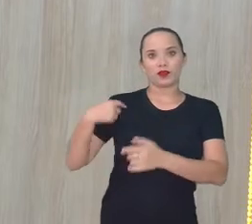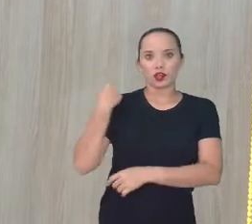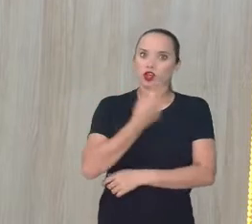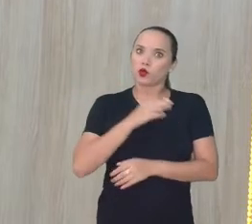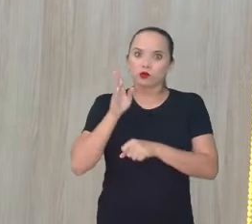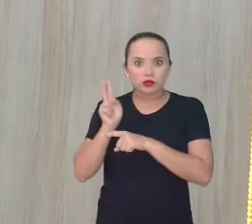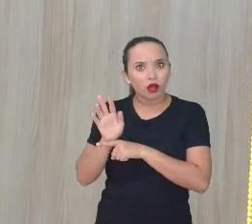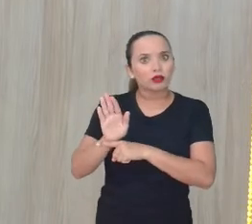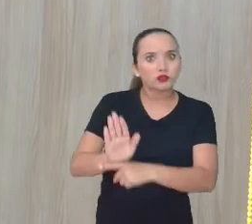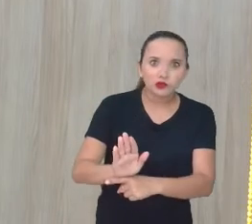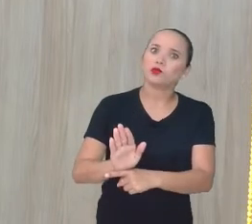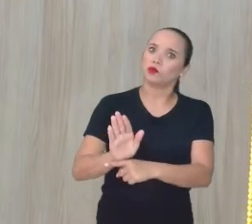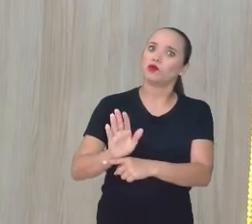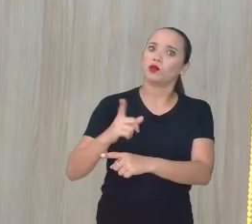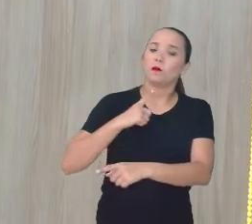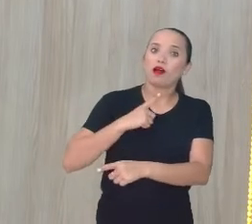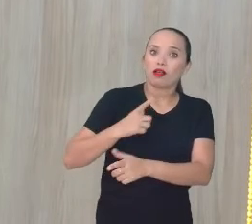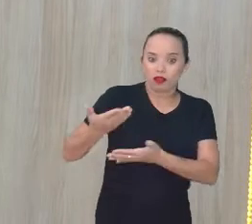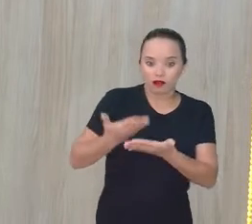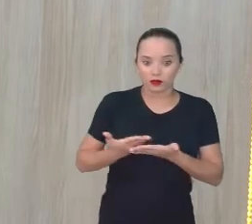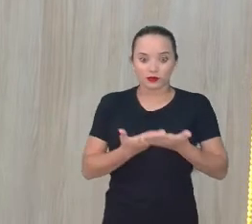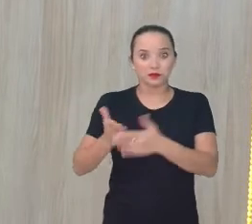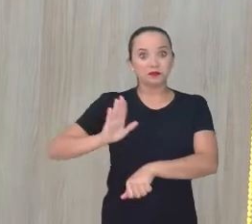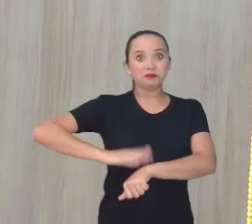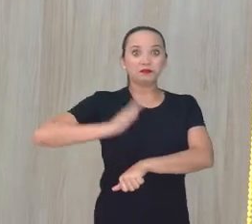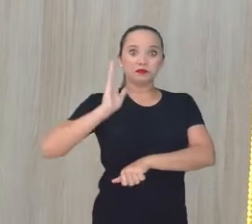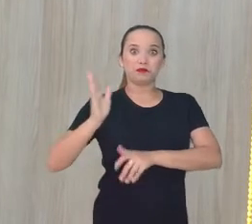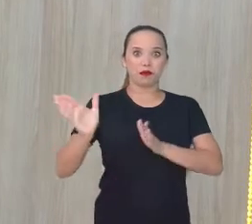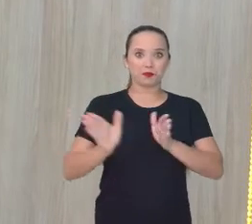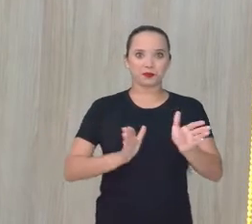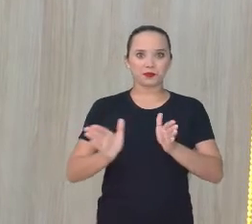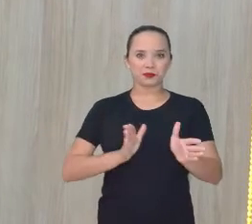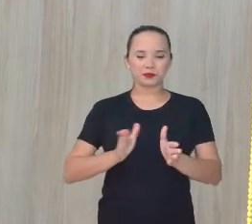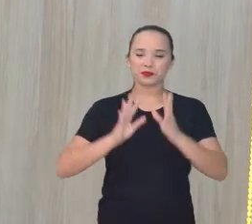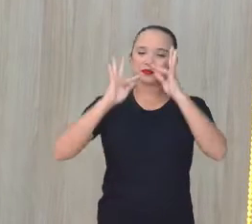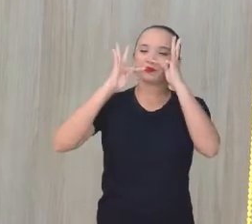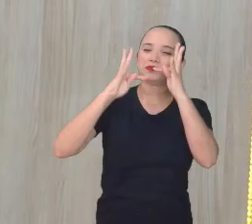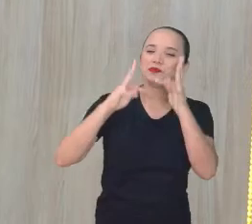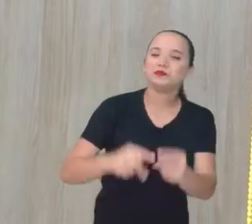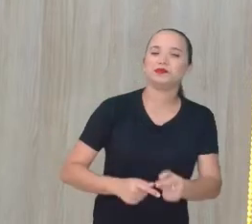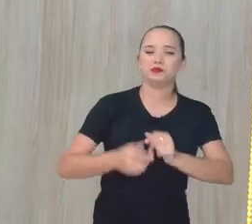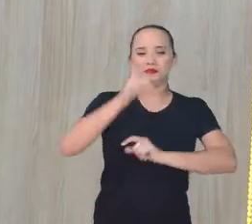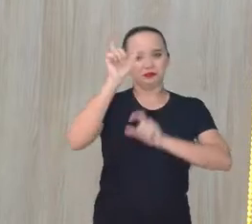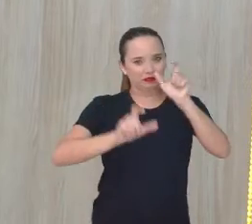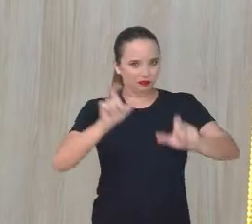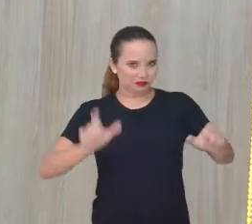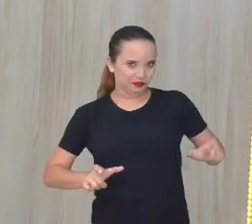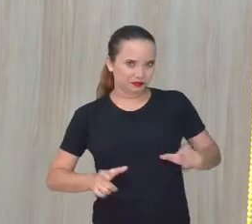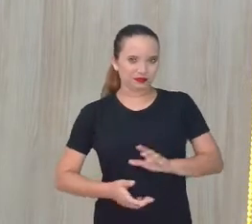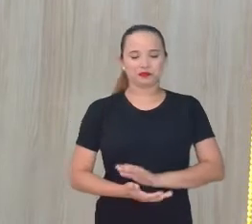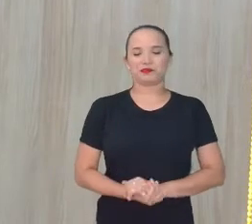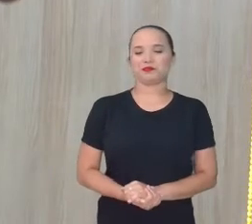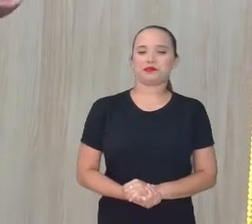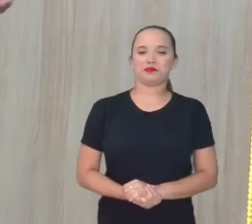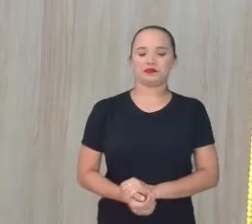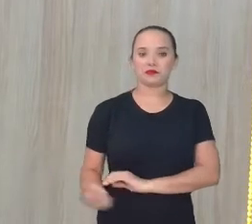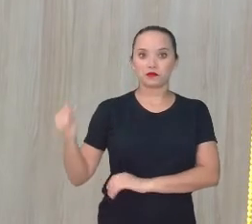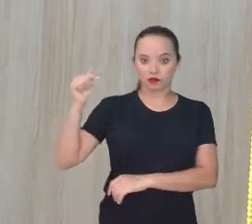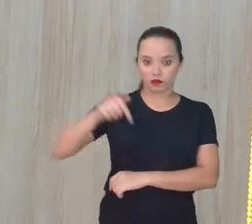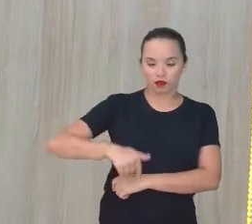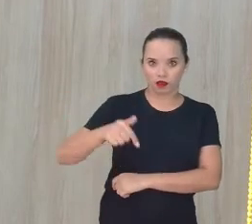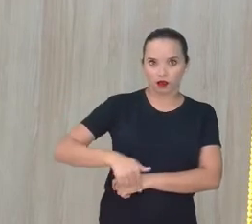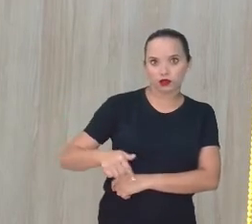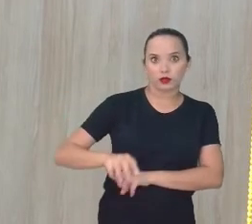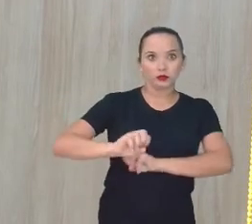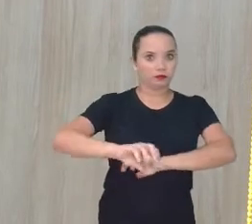que nossas aulas se tornem mais acessíveis para todos e todas. Porque aqui no